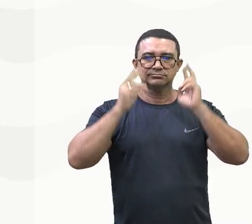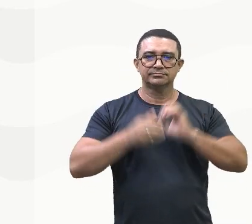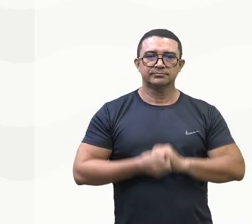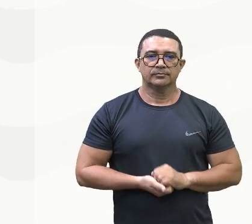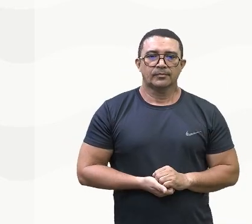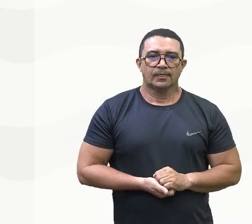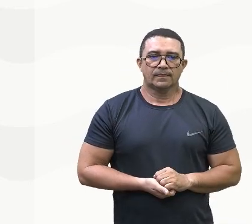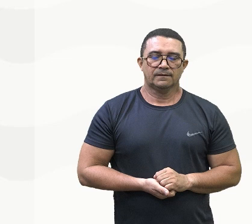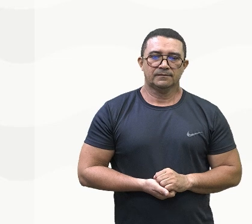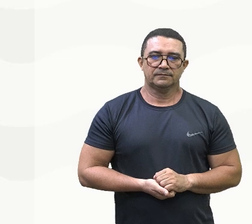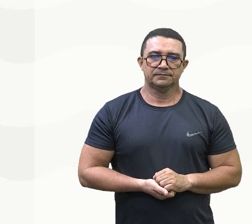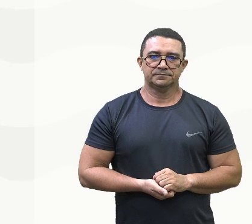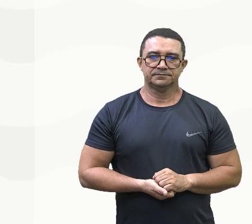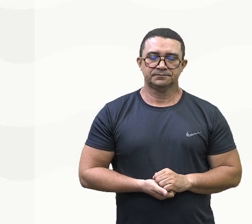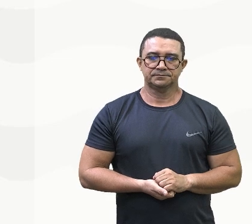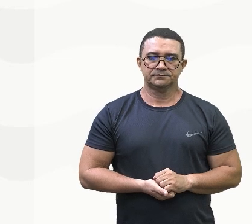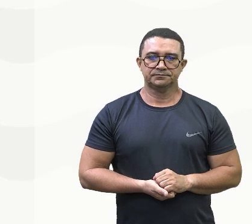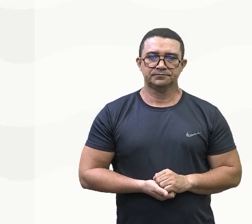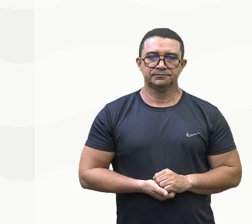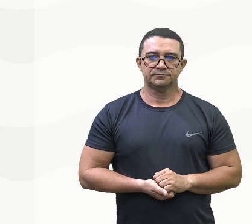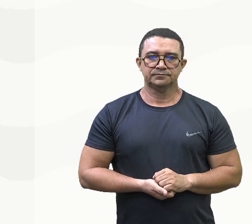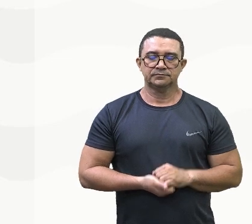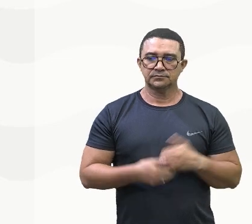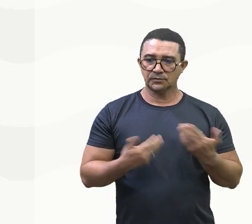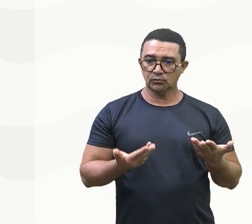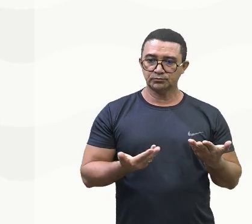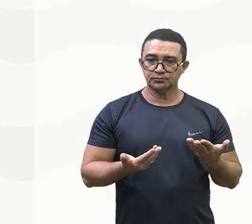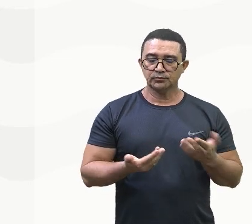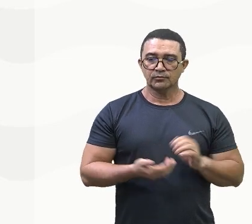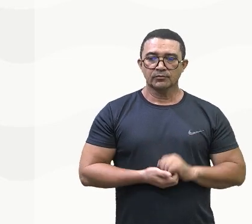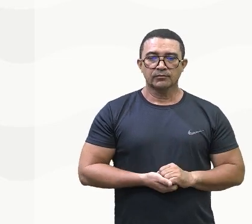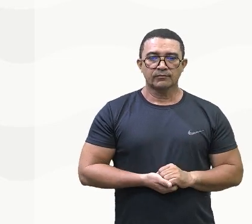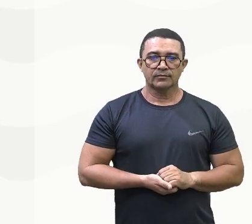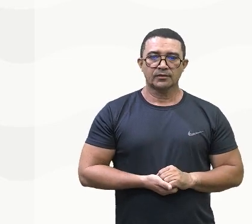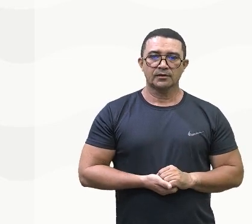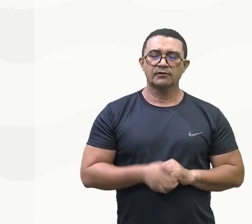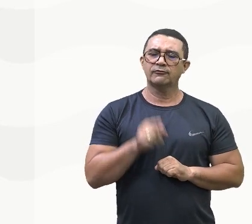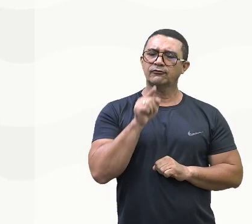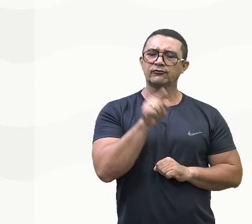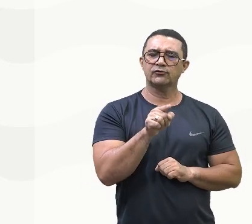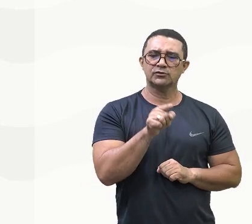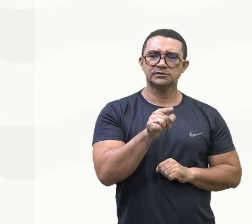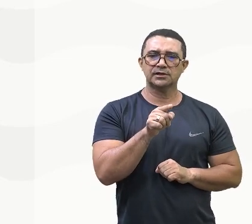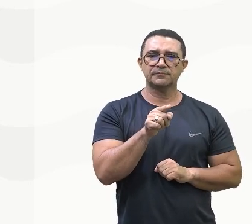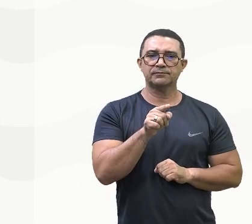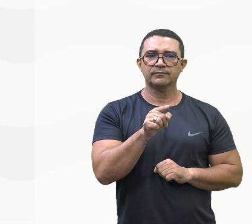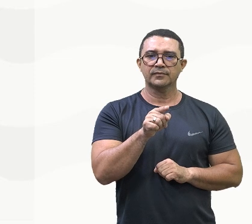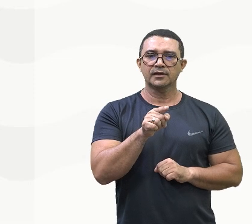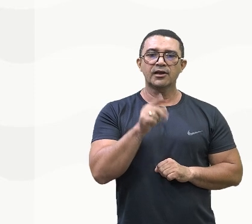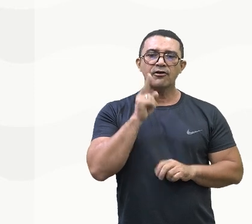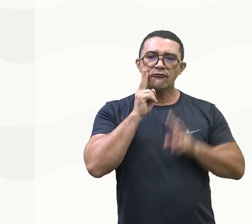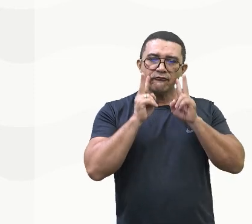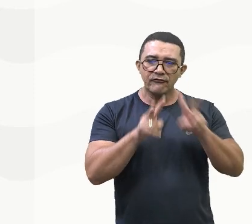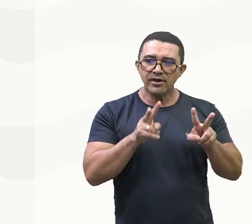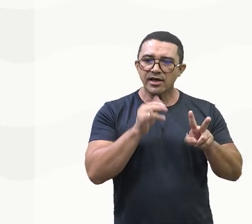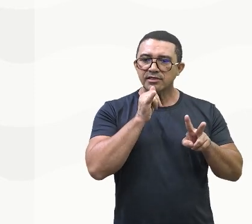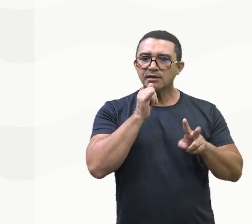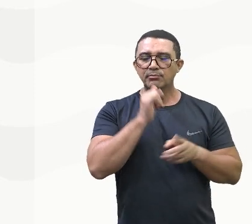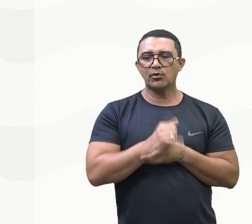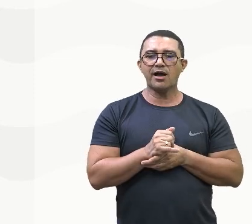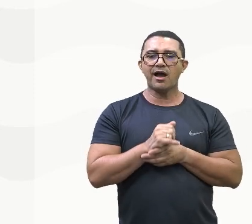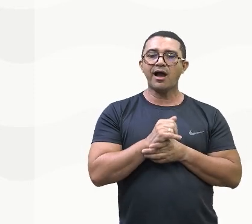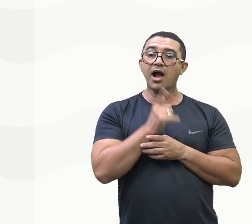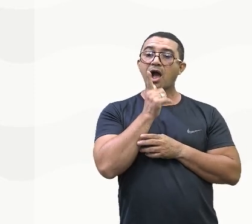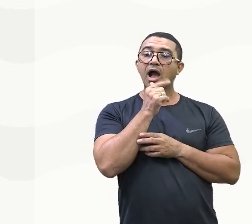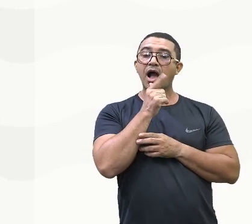irreversibilidade? É a perda da audição, a surdez. Você vê a cor da água poluída